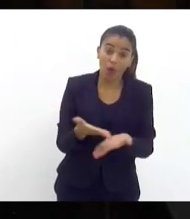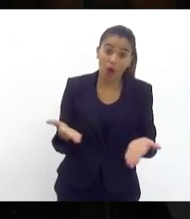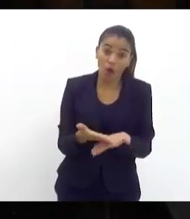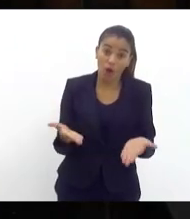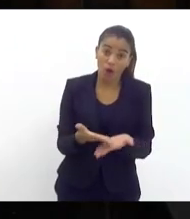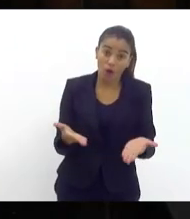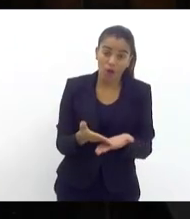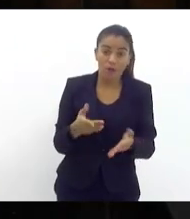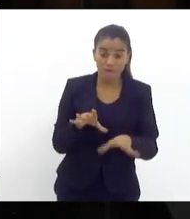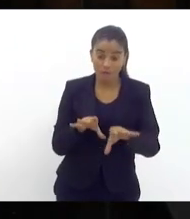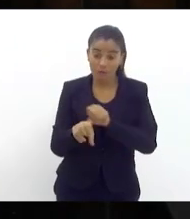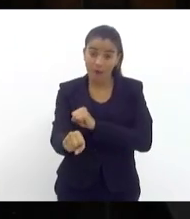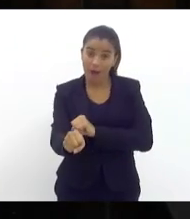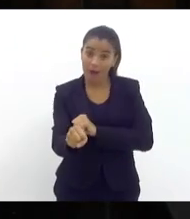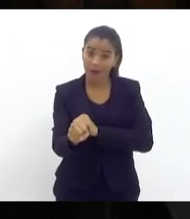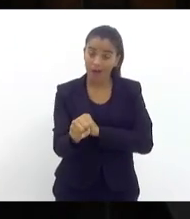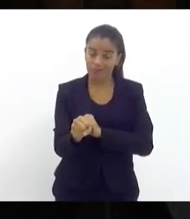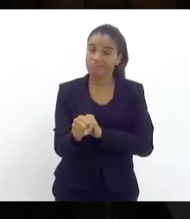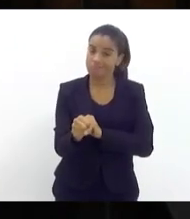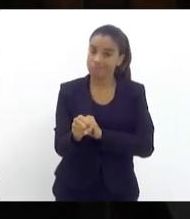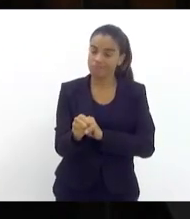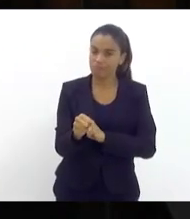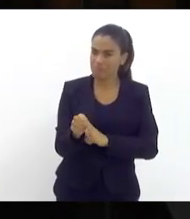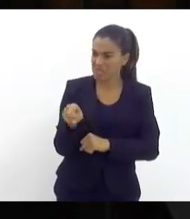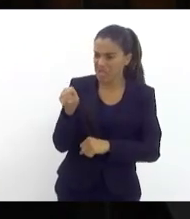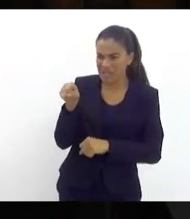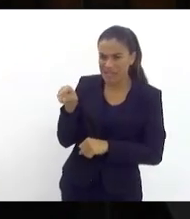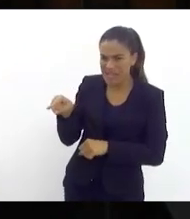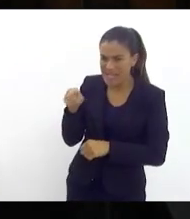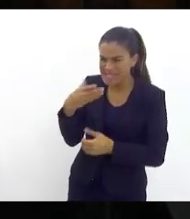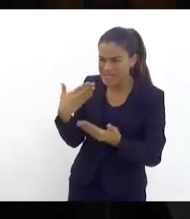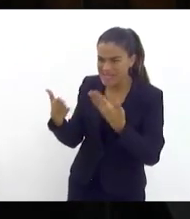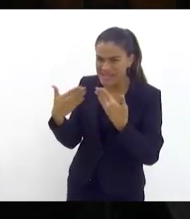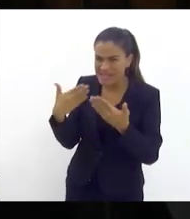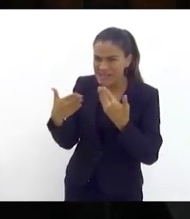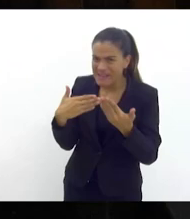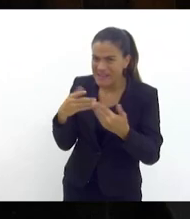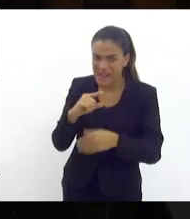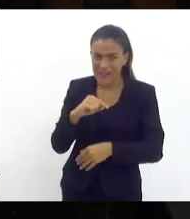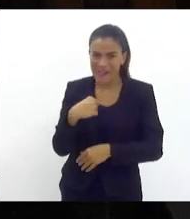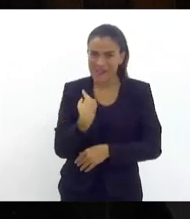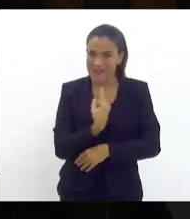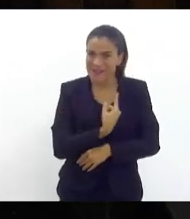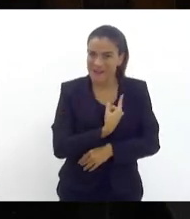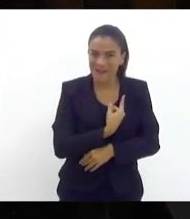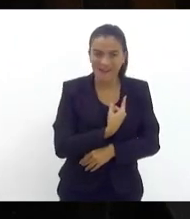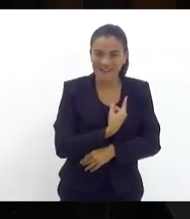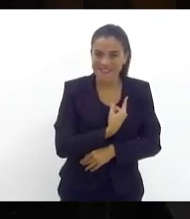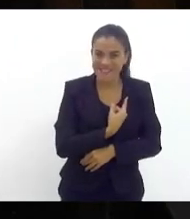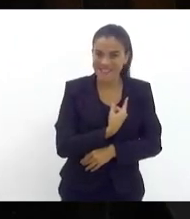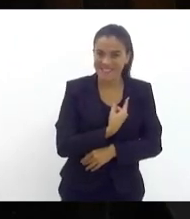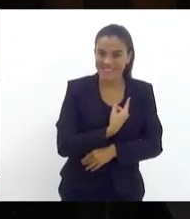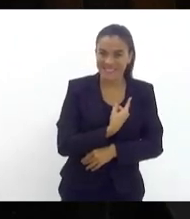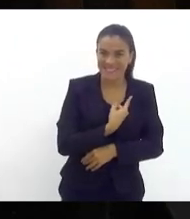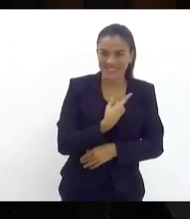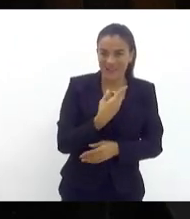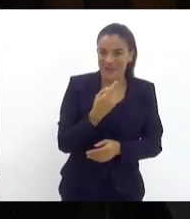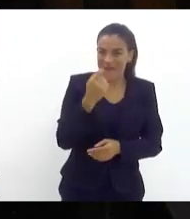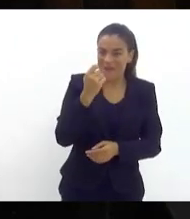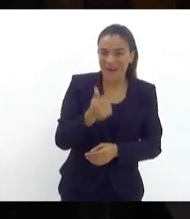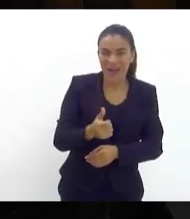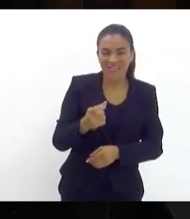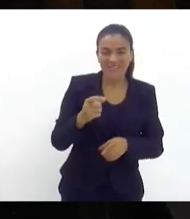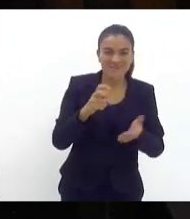estudar se formar isso aí é uma coisa que nós estamos de tu na mente quase